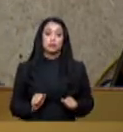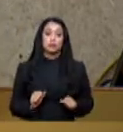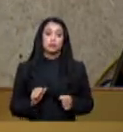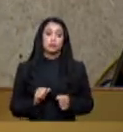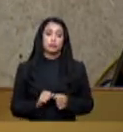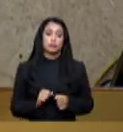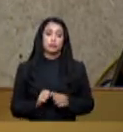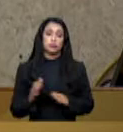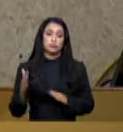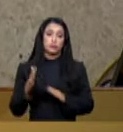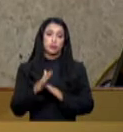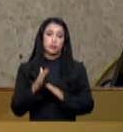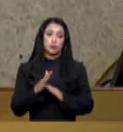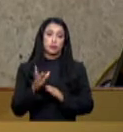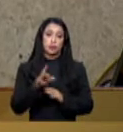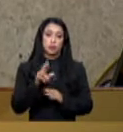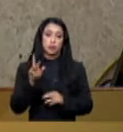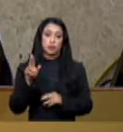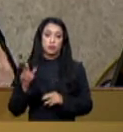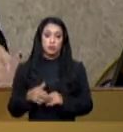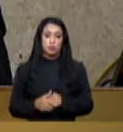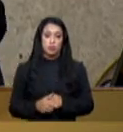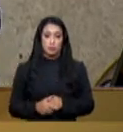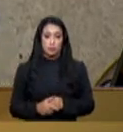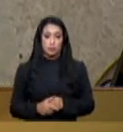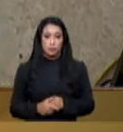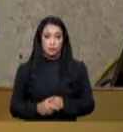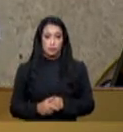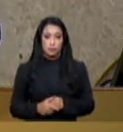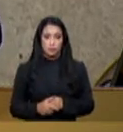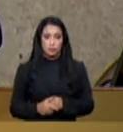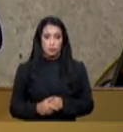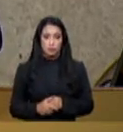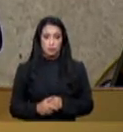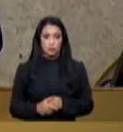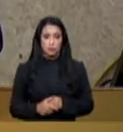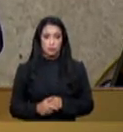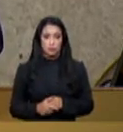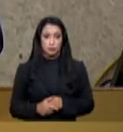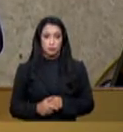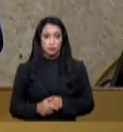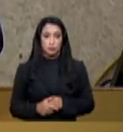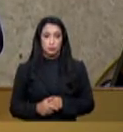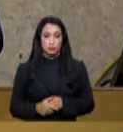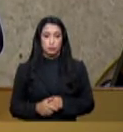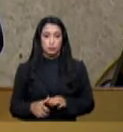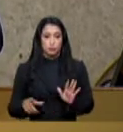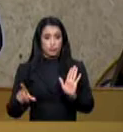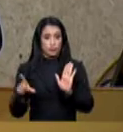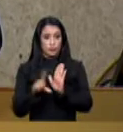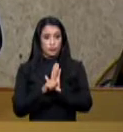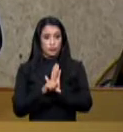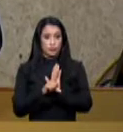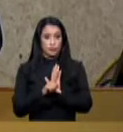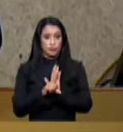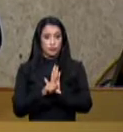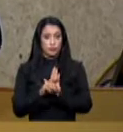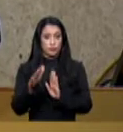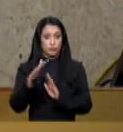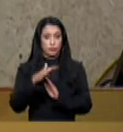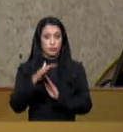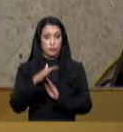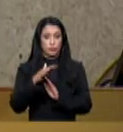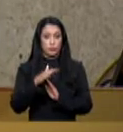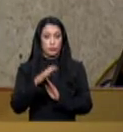alocados em limites distintos. Em contraponto, os arranjos peculiares da lei se